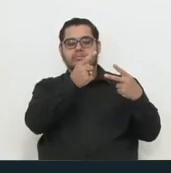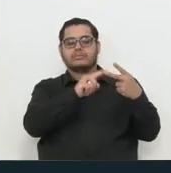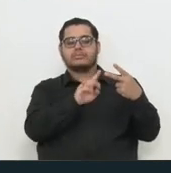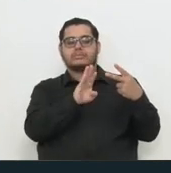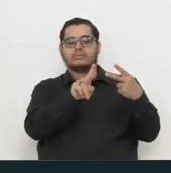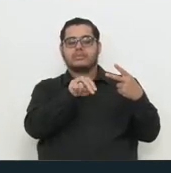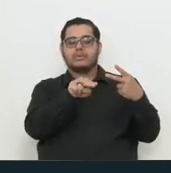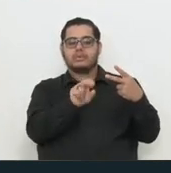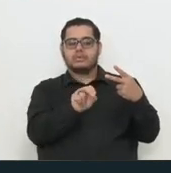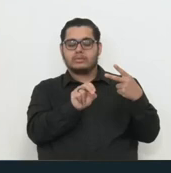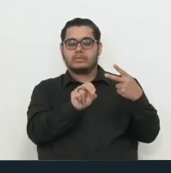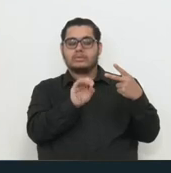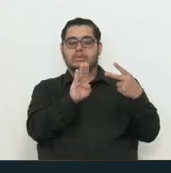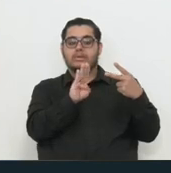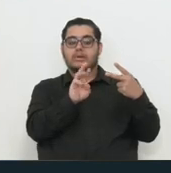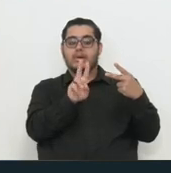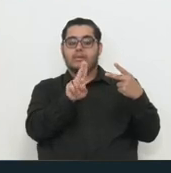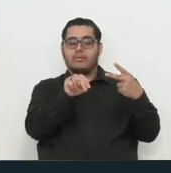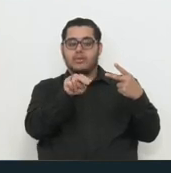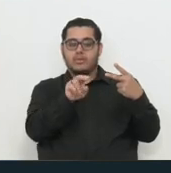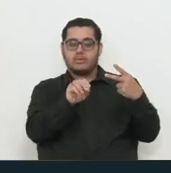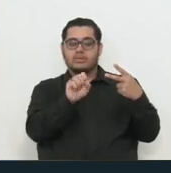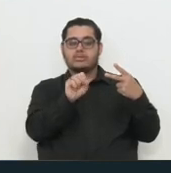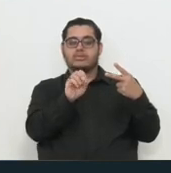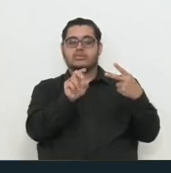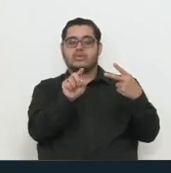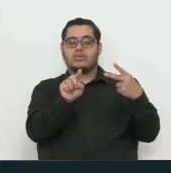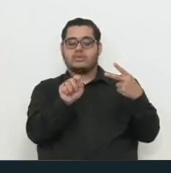Senhor Bruno de Souza Alencar